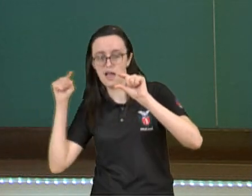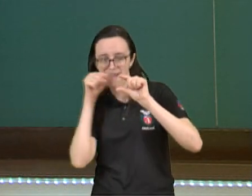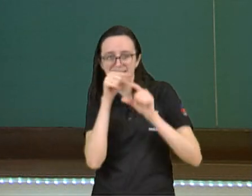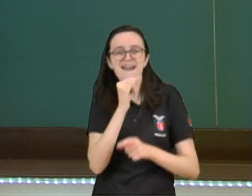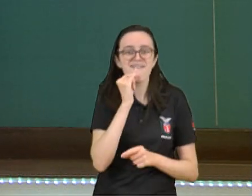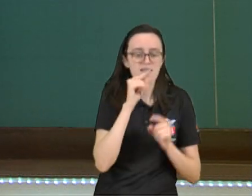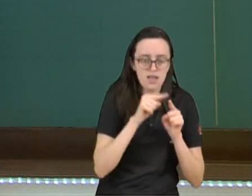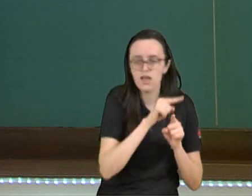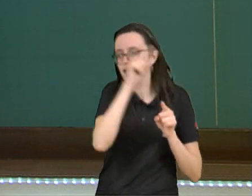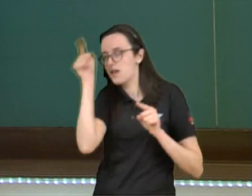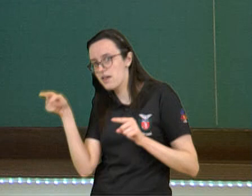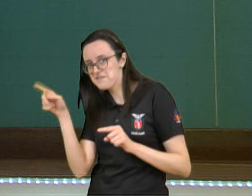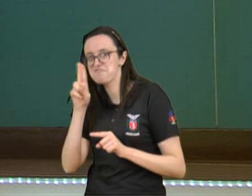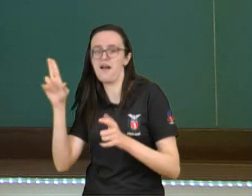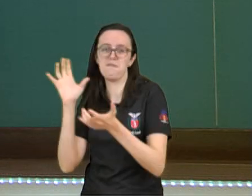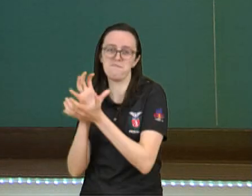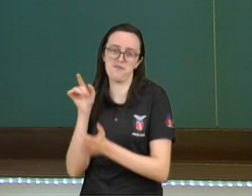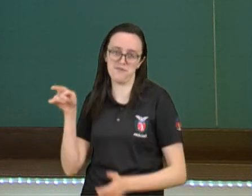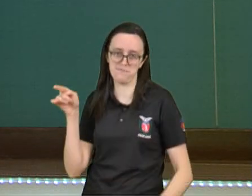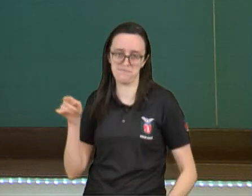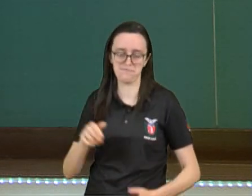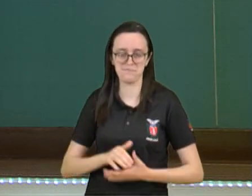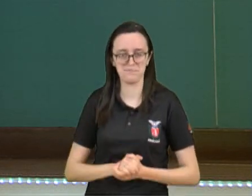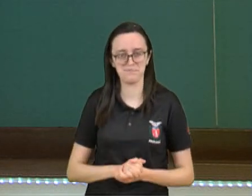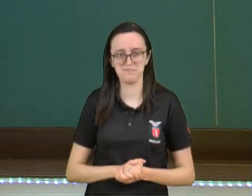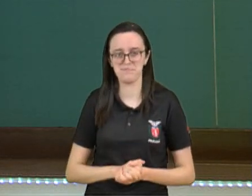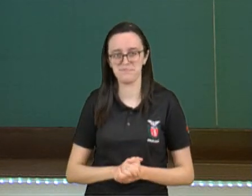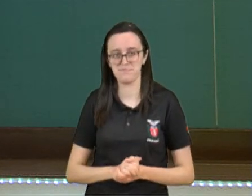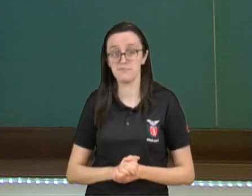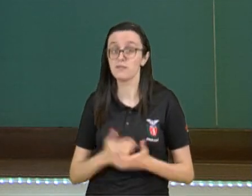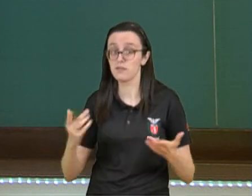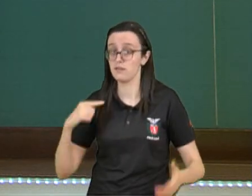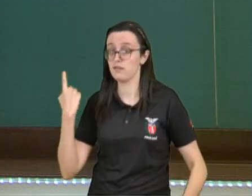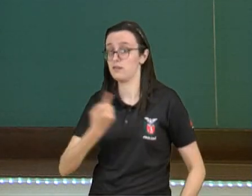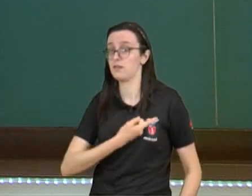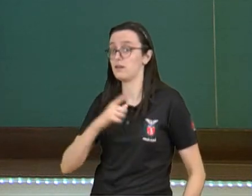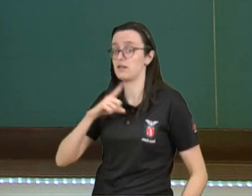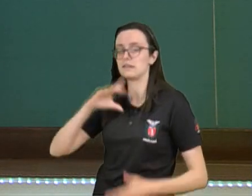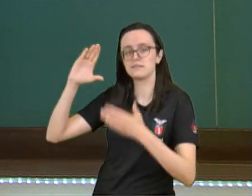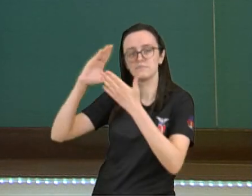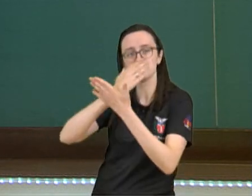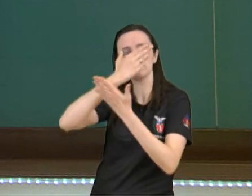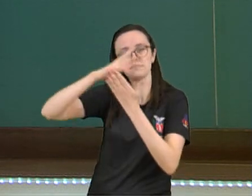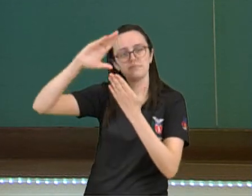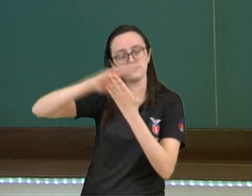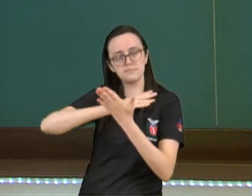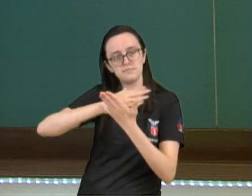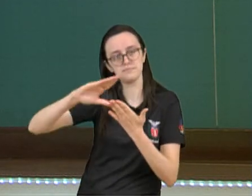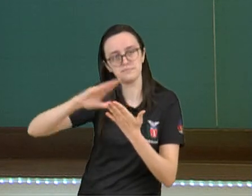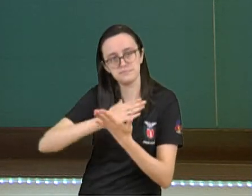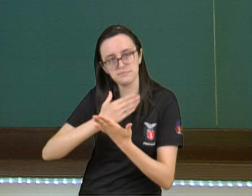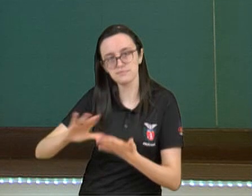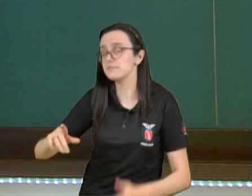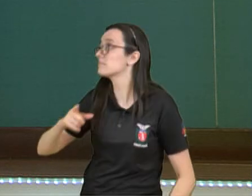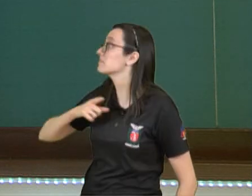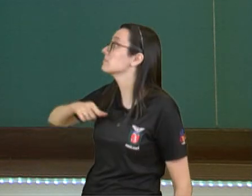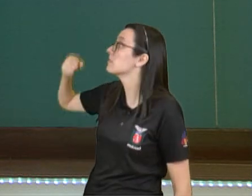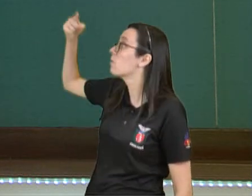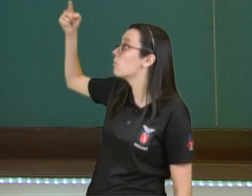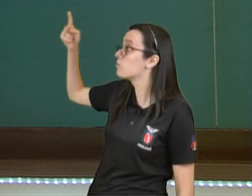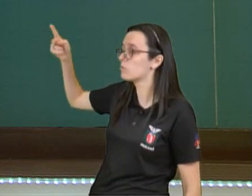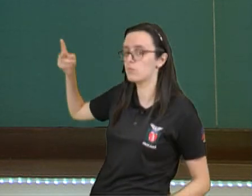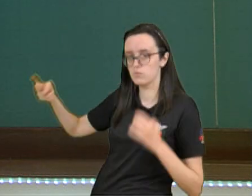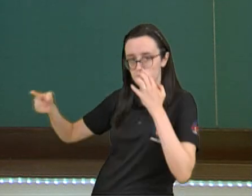parte de um grupo, as pirrofícias. Então nós separamos essas algas de acordo